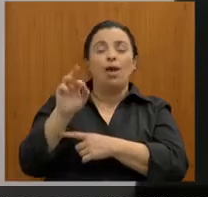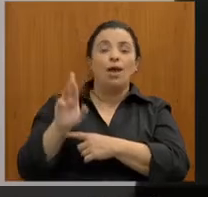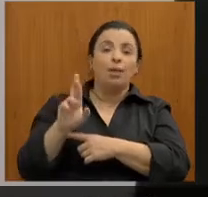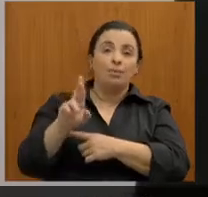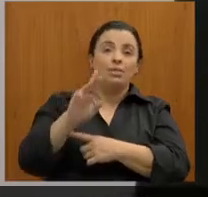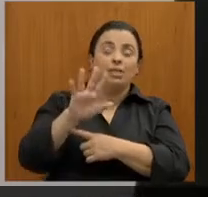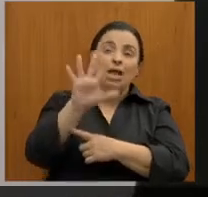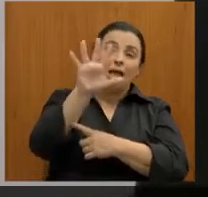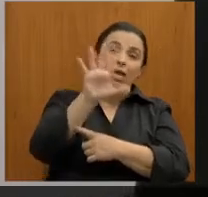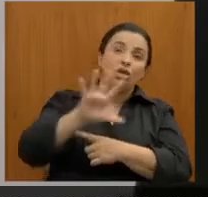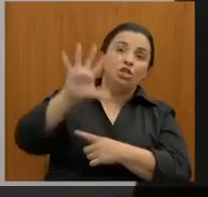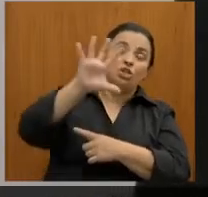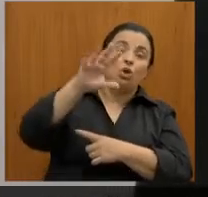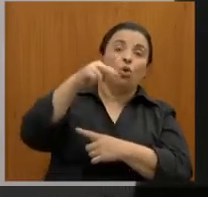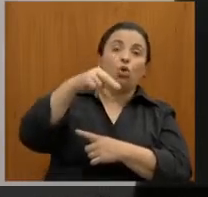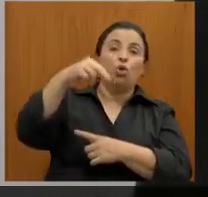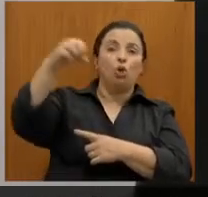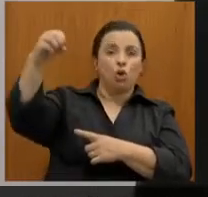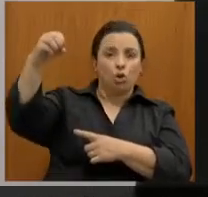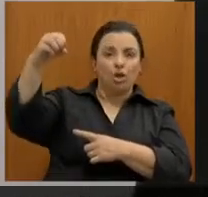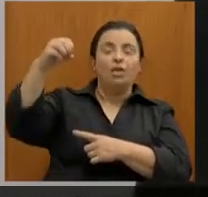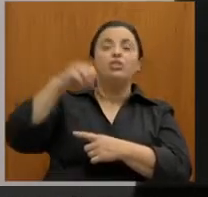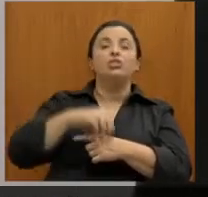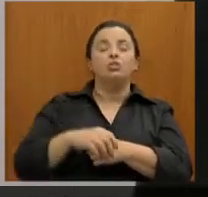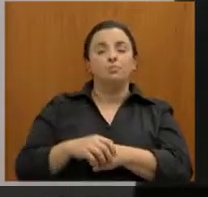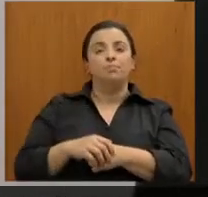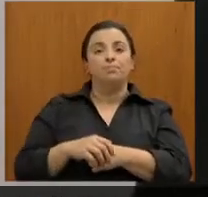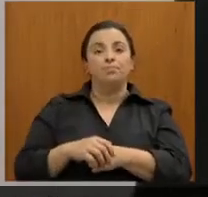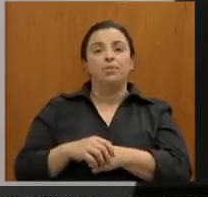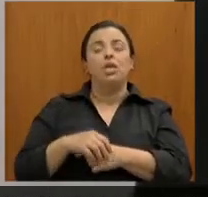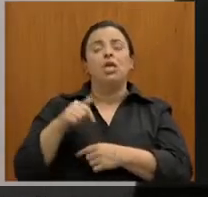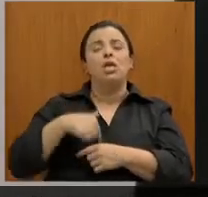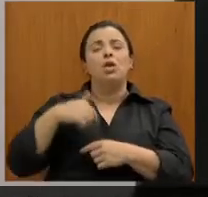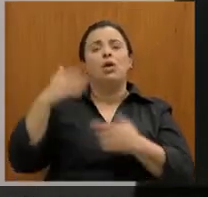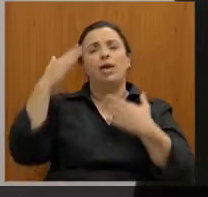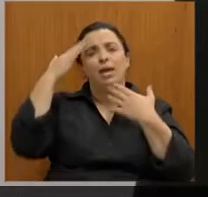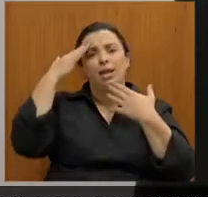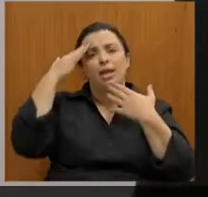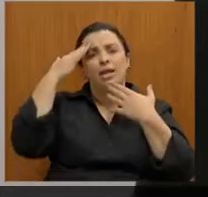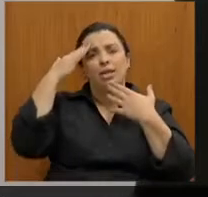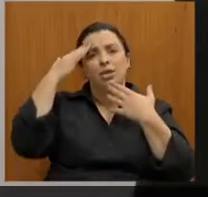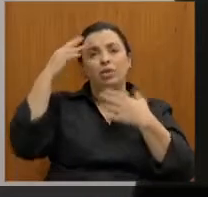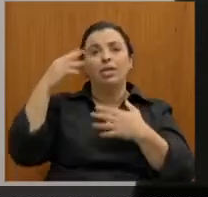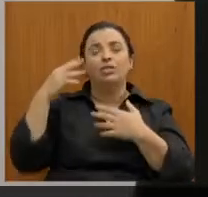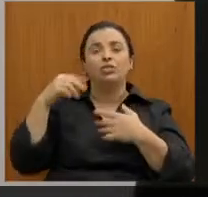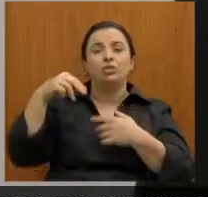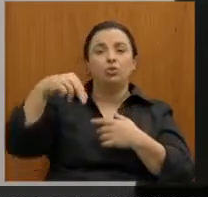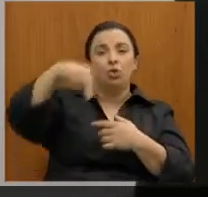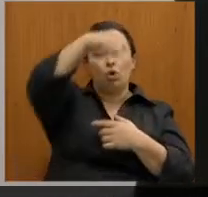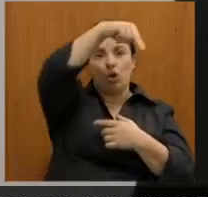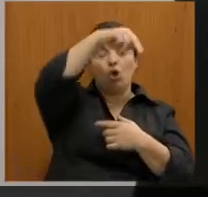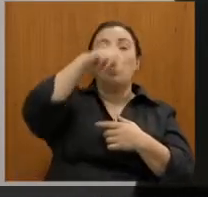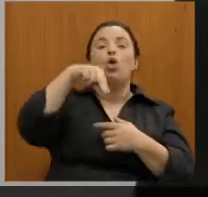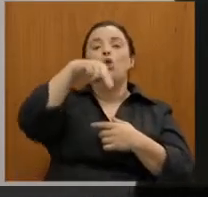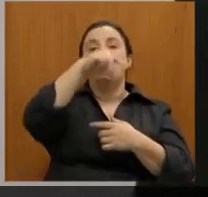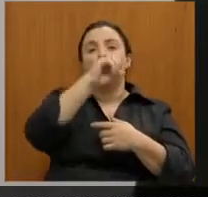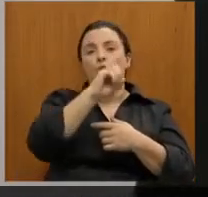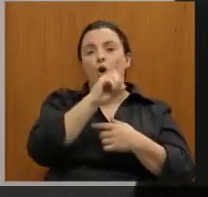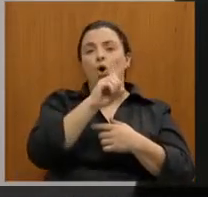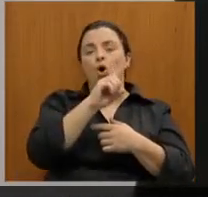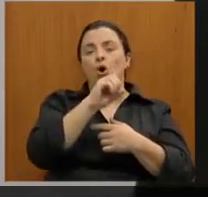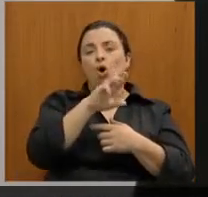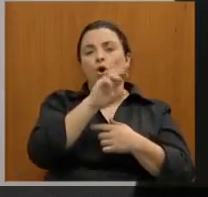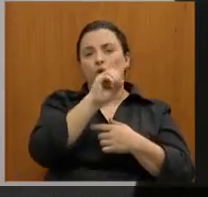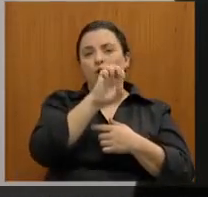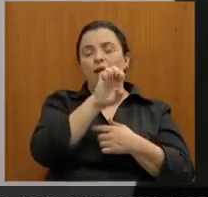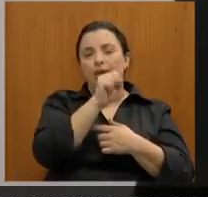e eu quero que aproveitar e agradecer Gislaine a o Luciano que é nosso